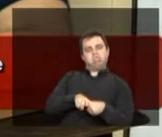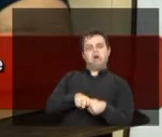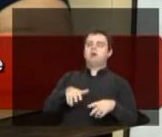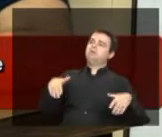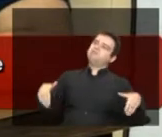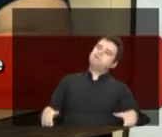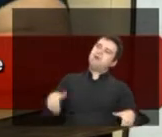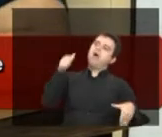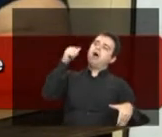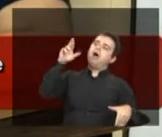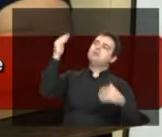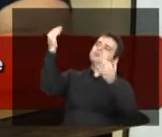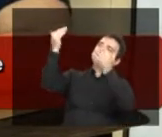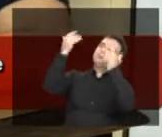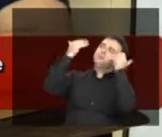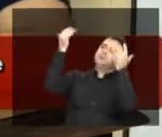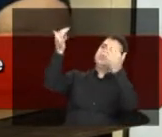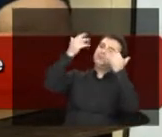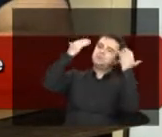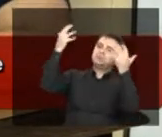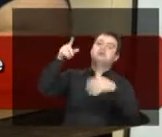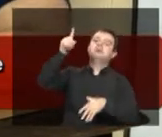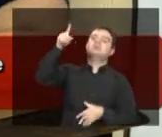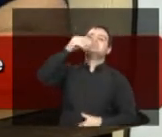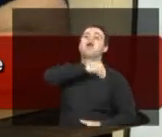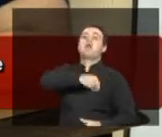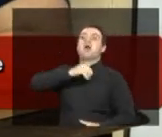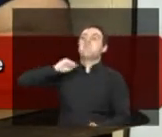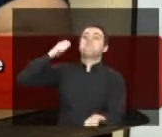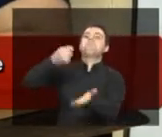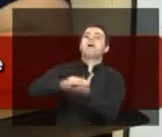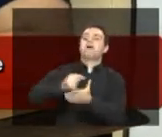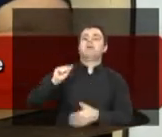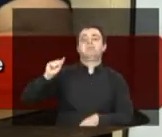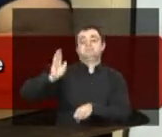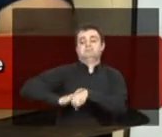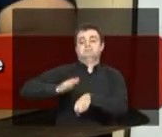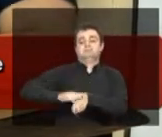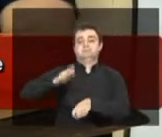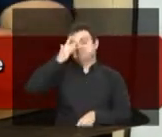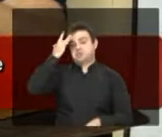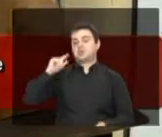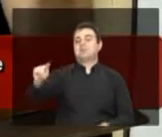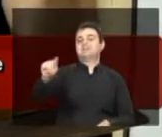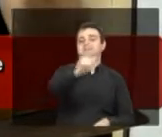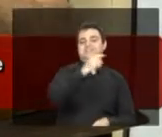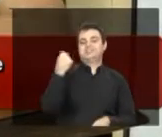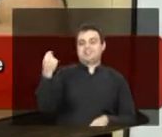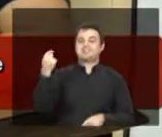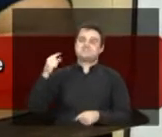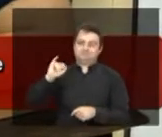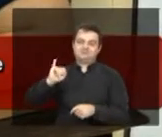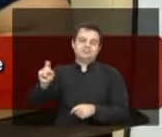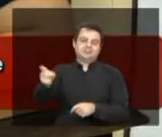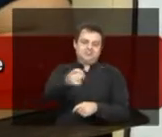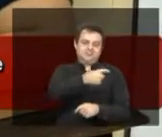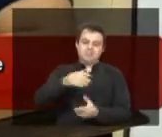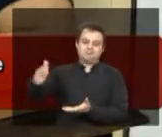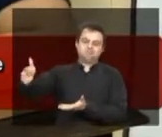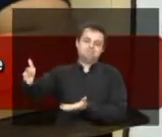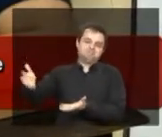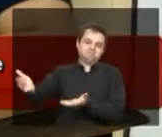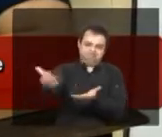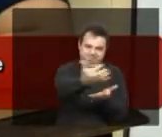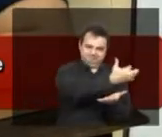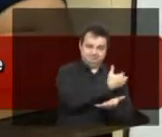no ar-condicionado, porque quem paga o nosso ar-condicionado, nosso salário, é o povo. O povo deveria estar aqui, tiraram a